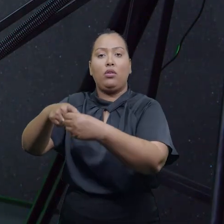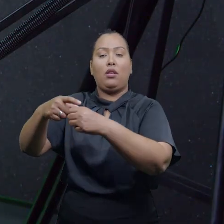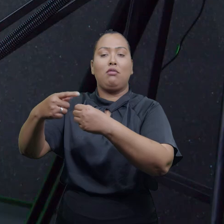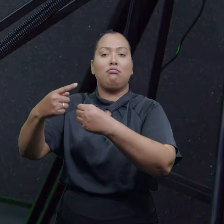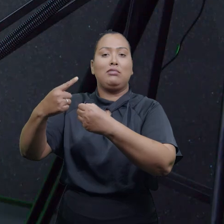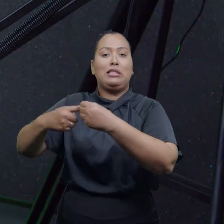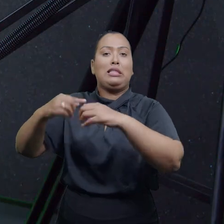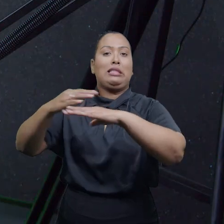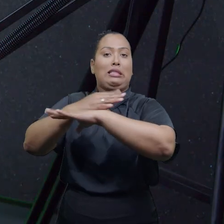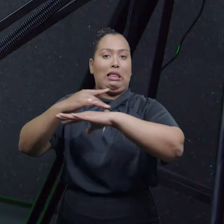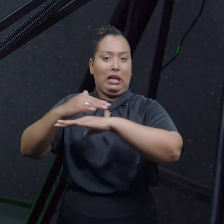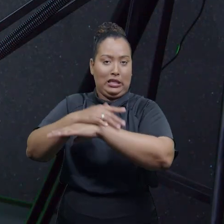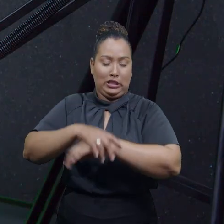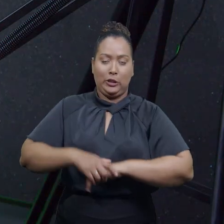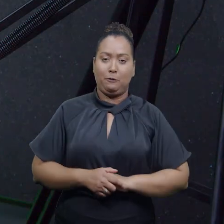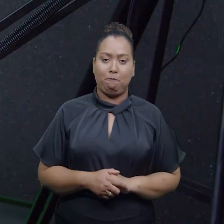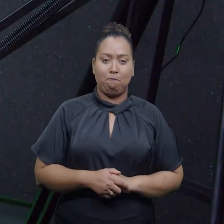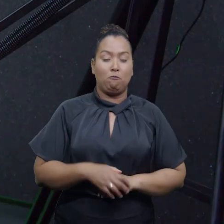mais dignidade.